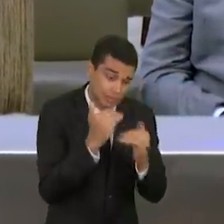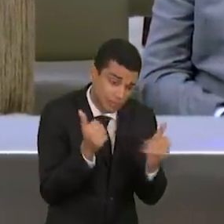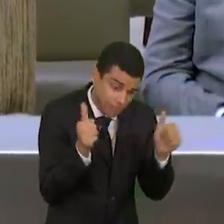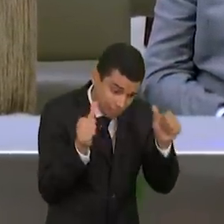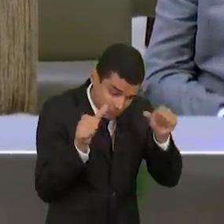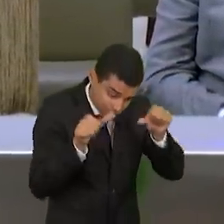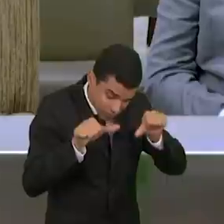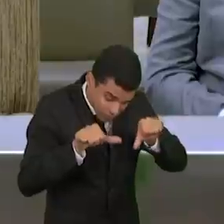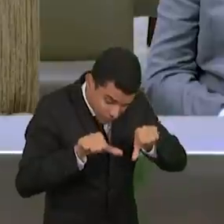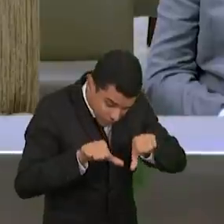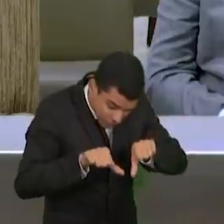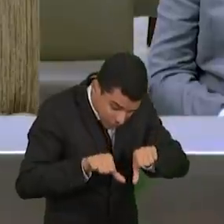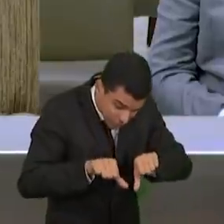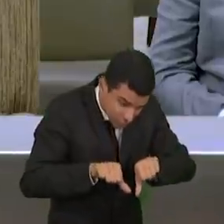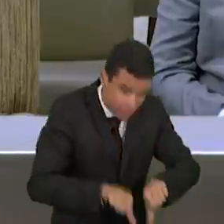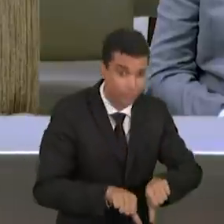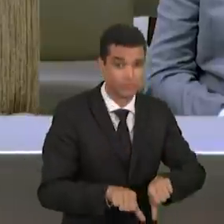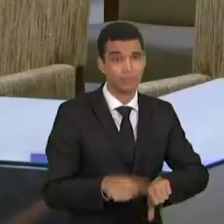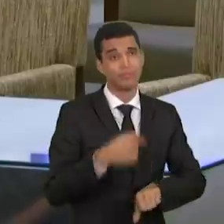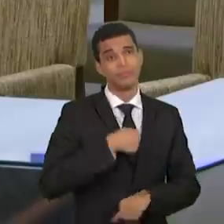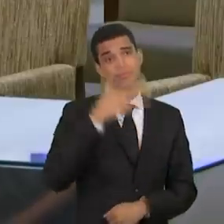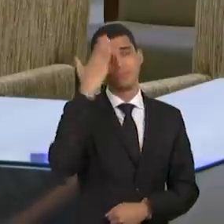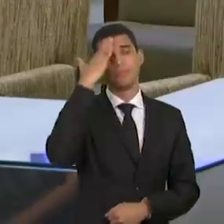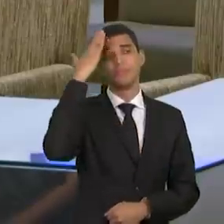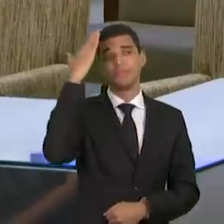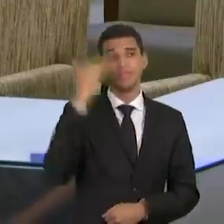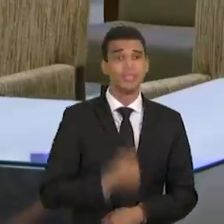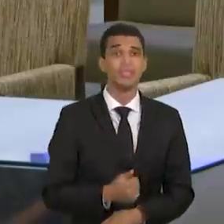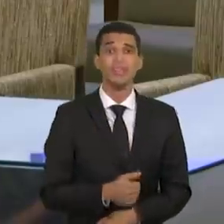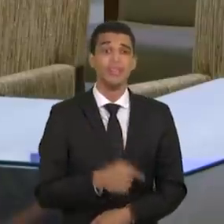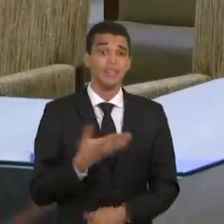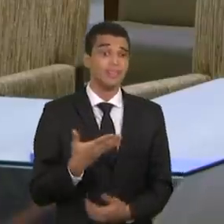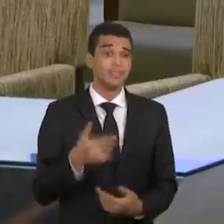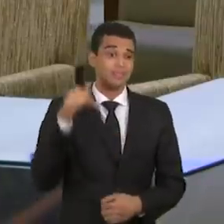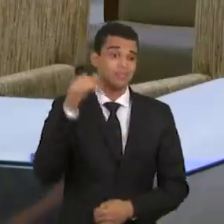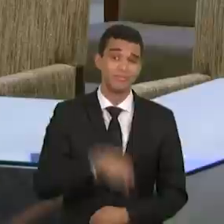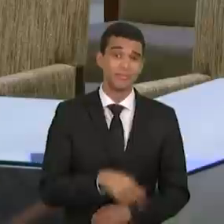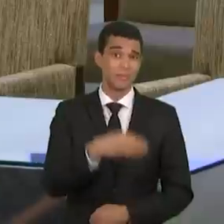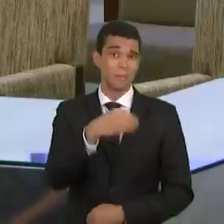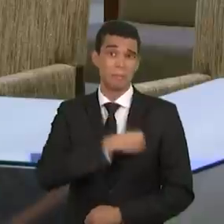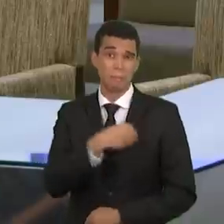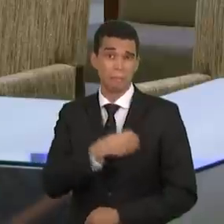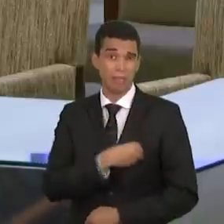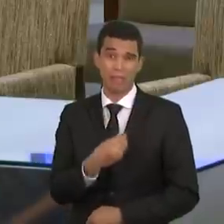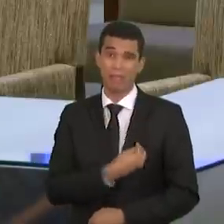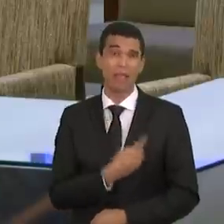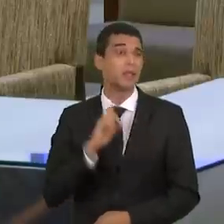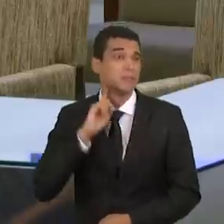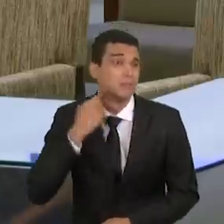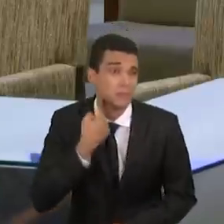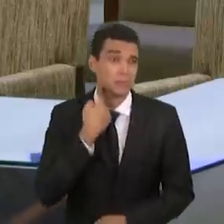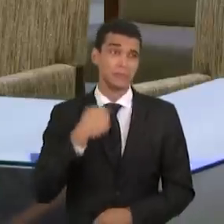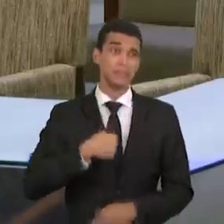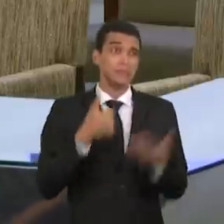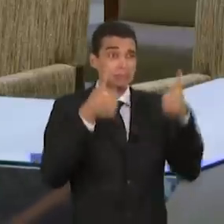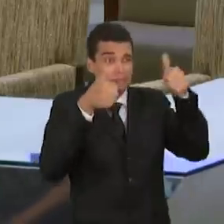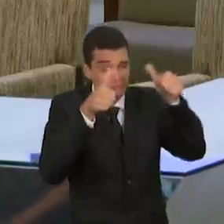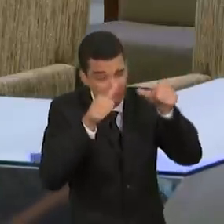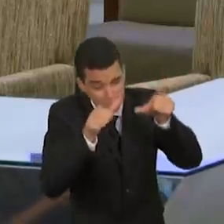poço. E sei que o poço é cheio de lama e lama podre. E eu estou descendo.